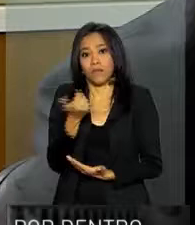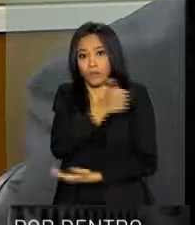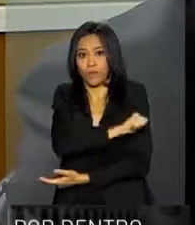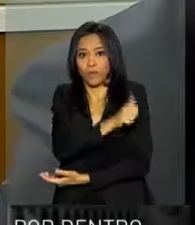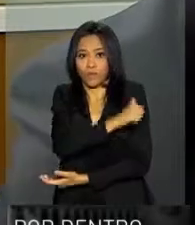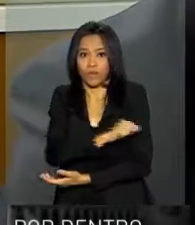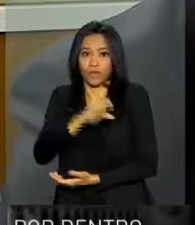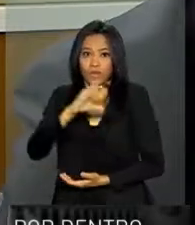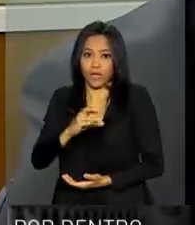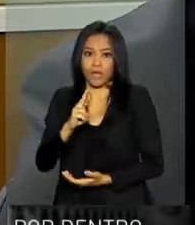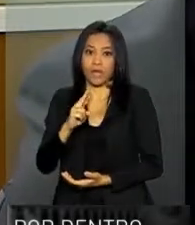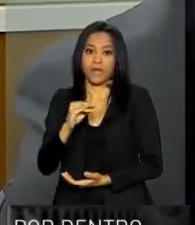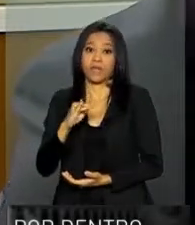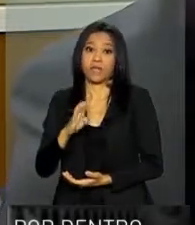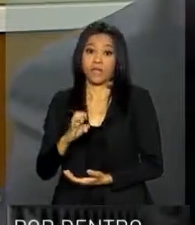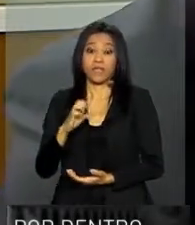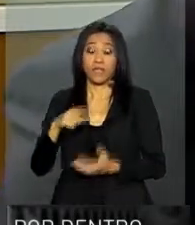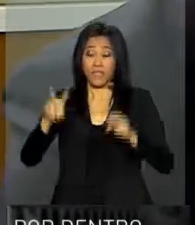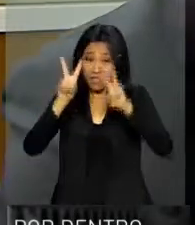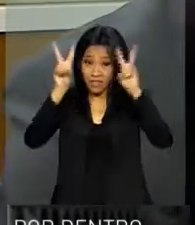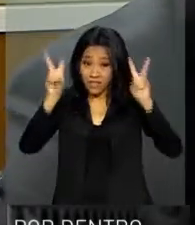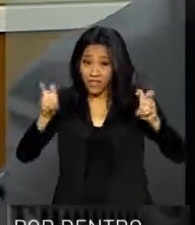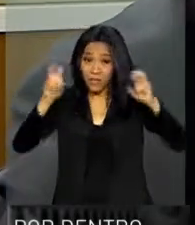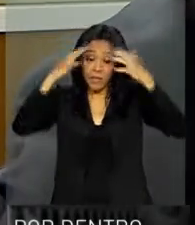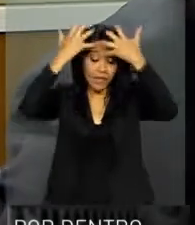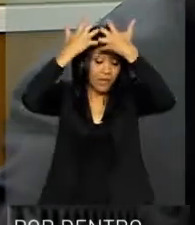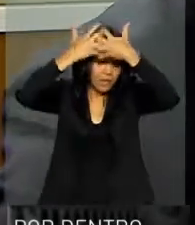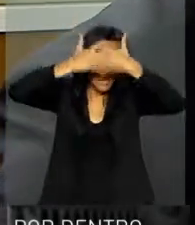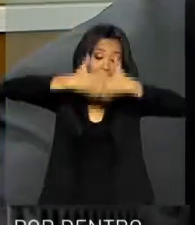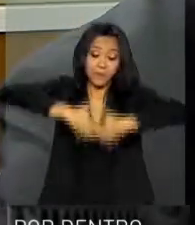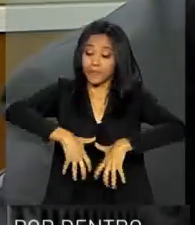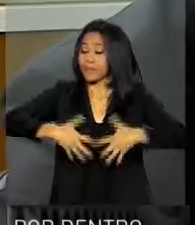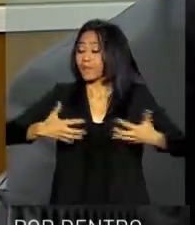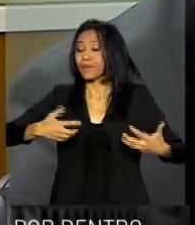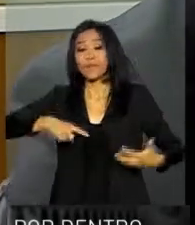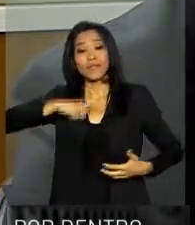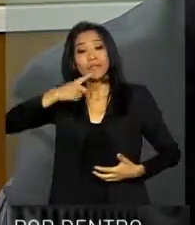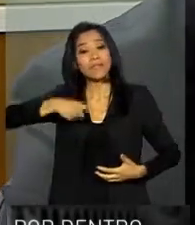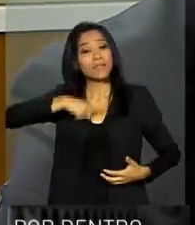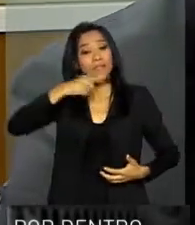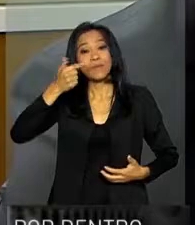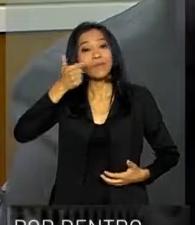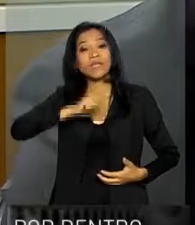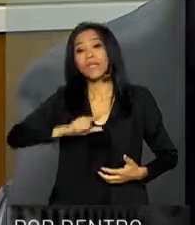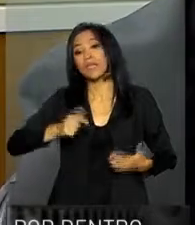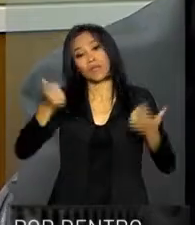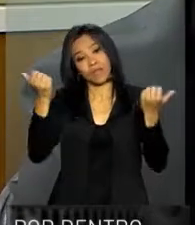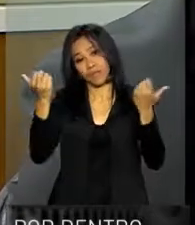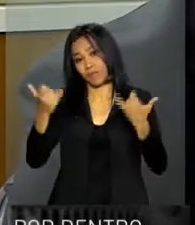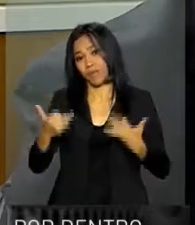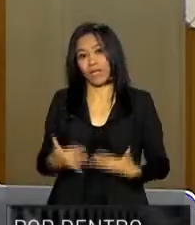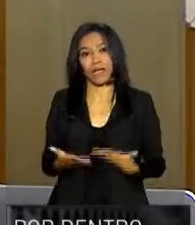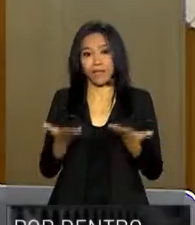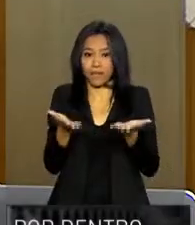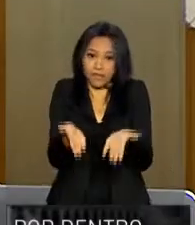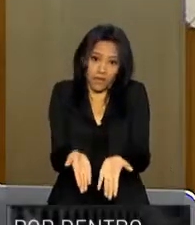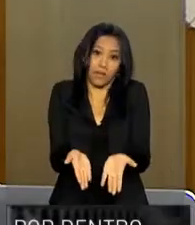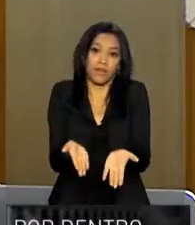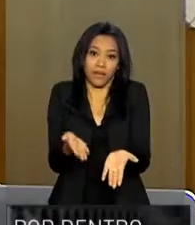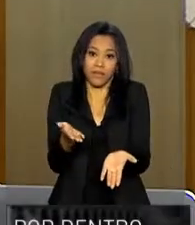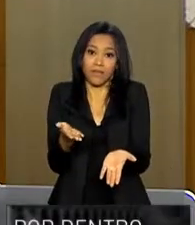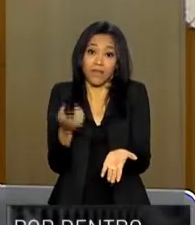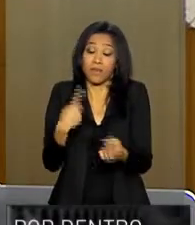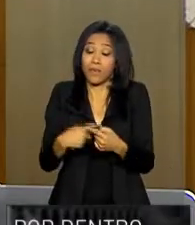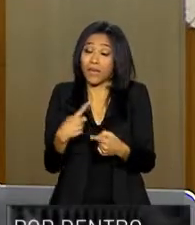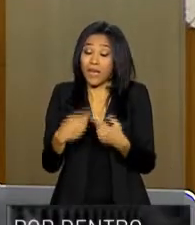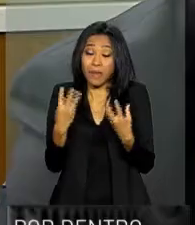a esse tema que nós não temos sequer a mínima condição de debateram se fosse um programa a ela dedicado é de tal complexidade